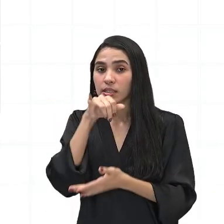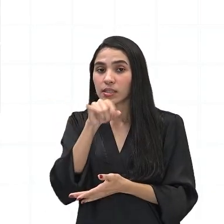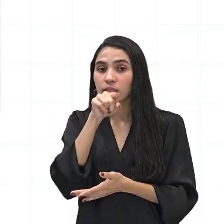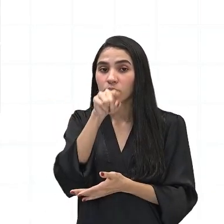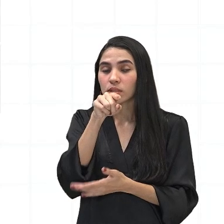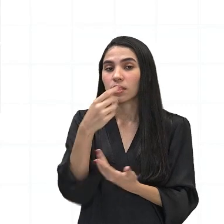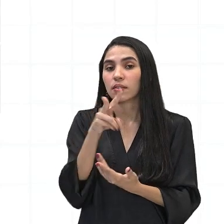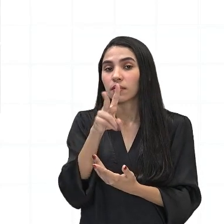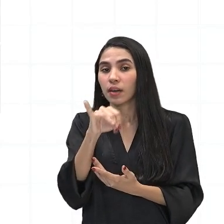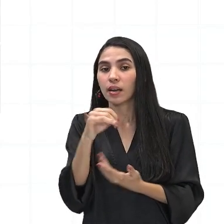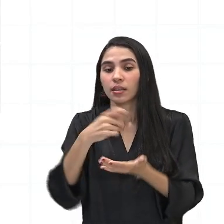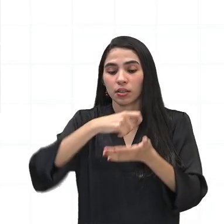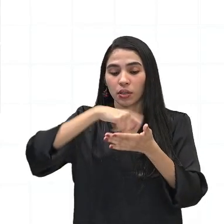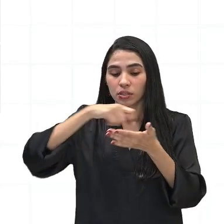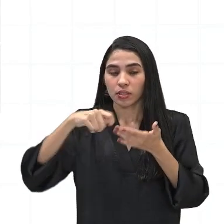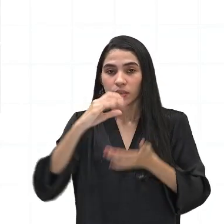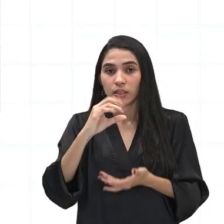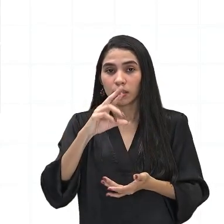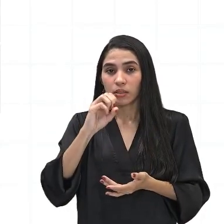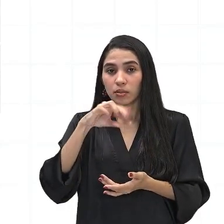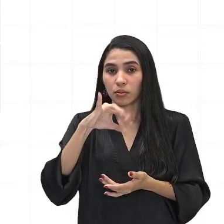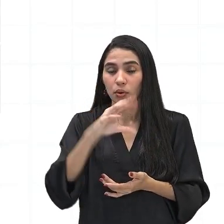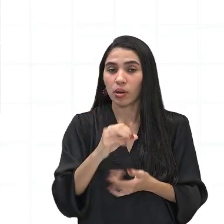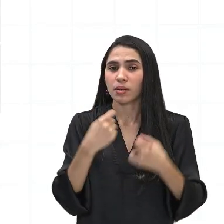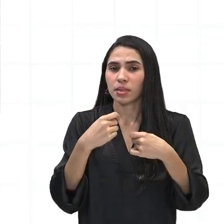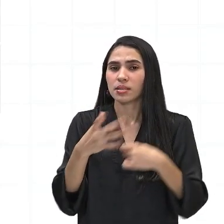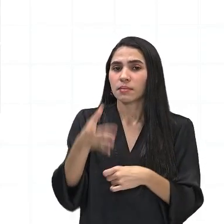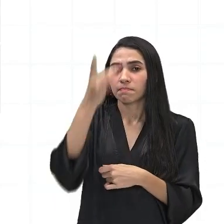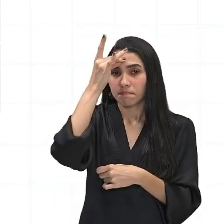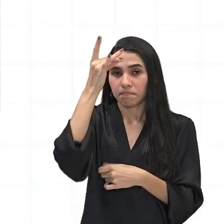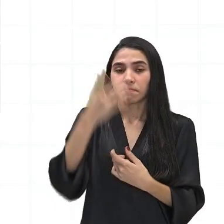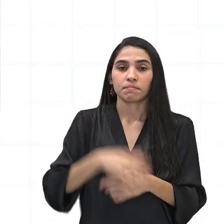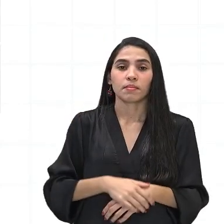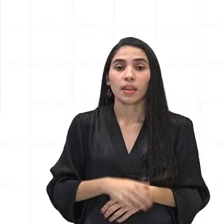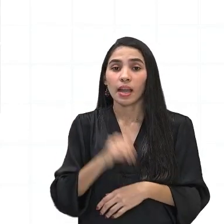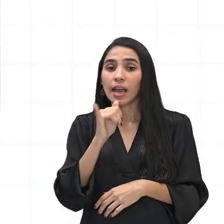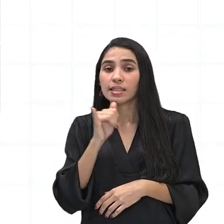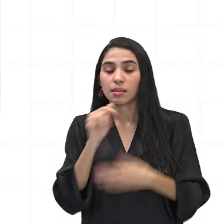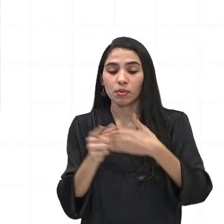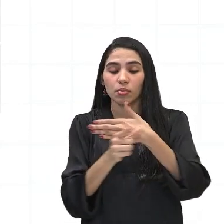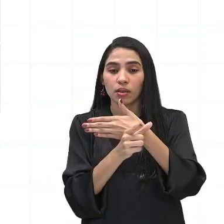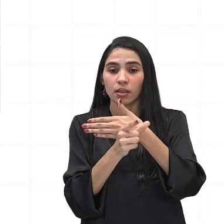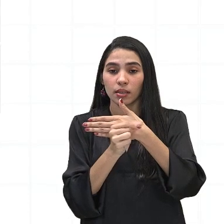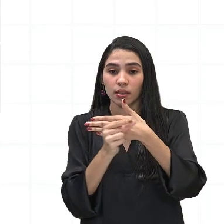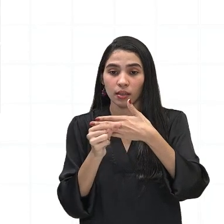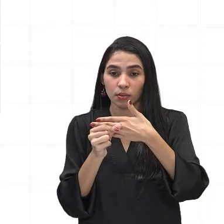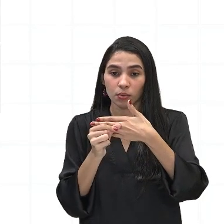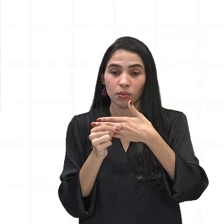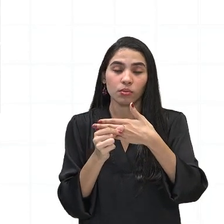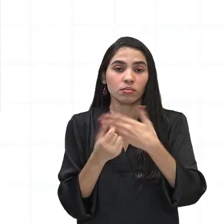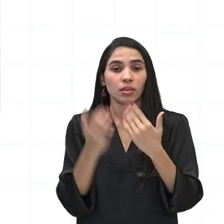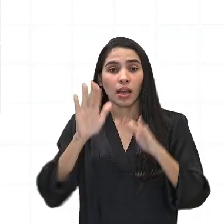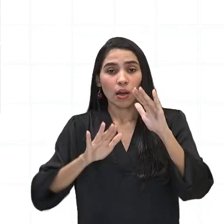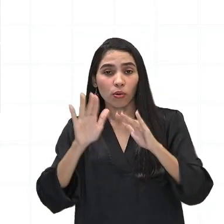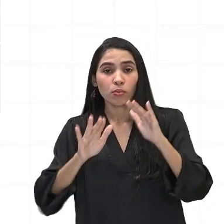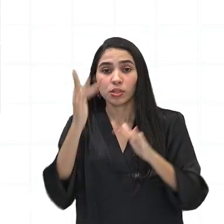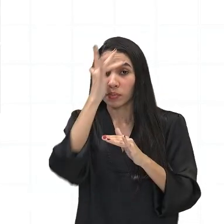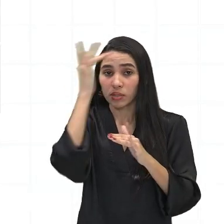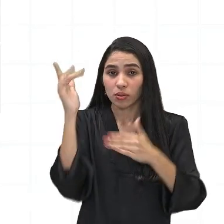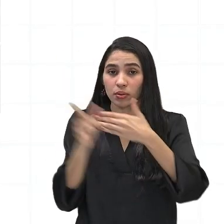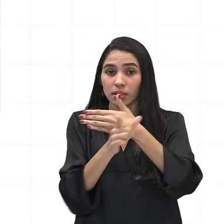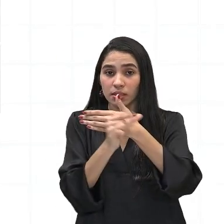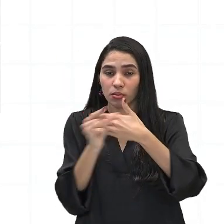esta é uma crônica escrita por Carlos Drummond de Andrade. E notem que nesta crônica o que